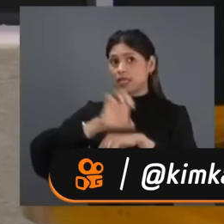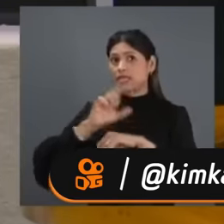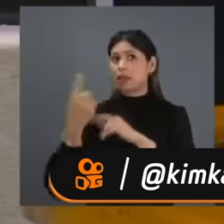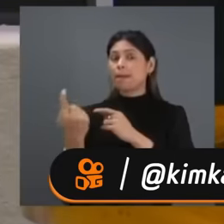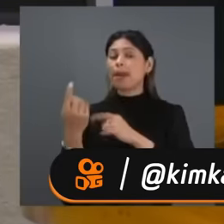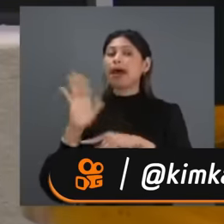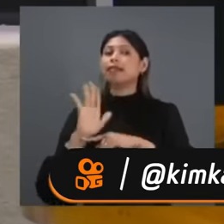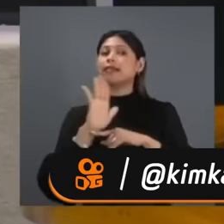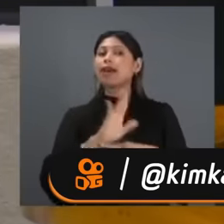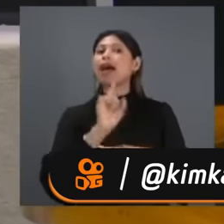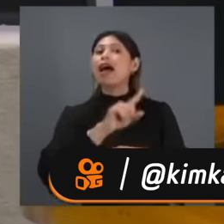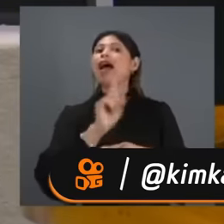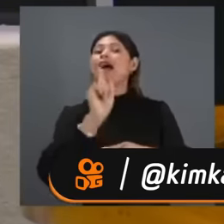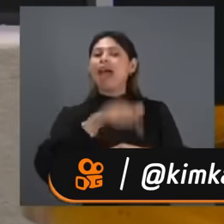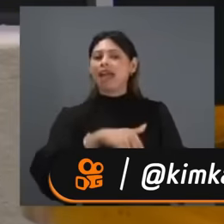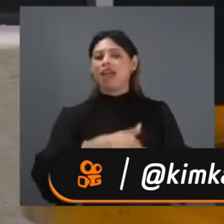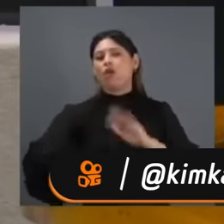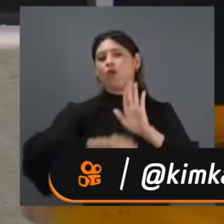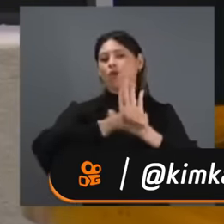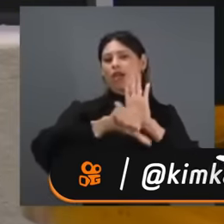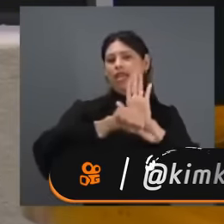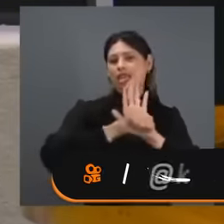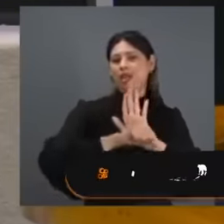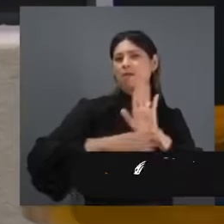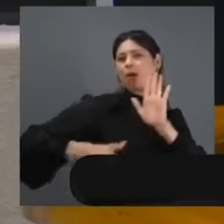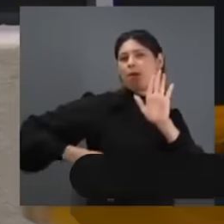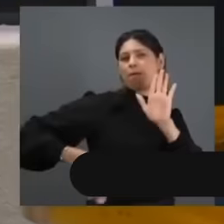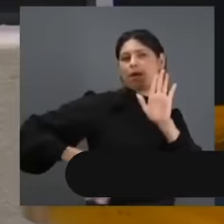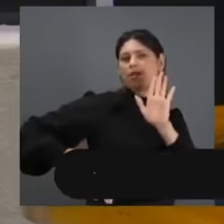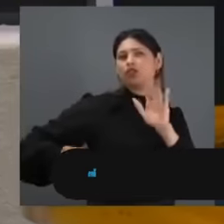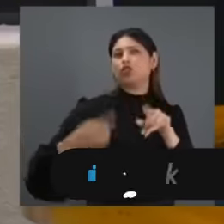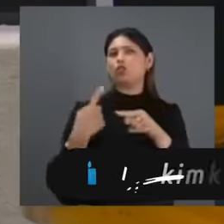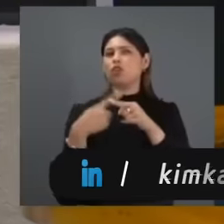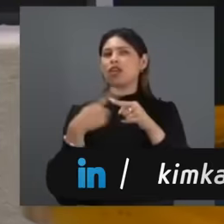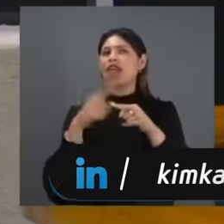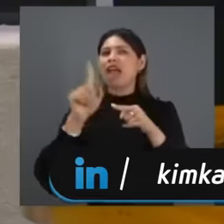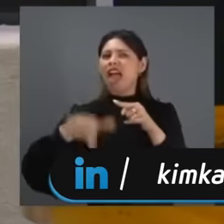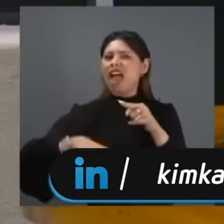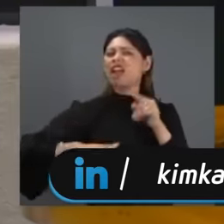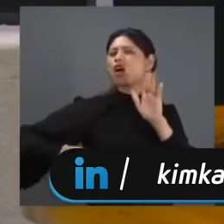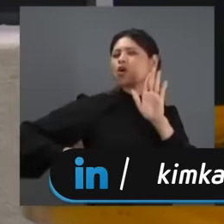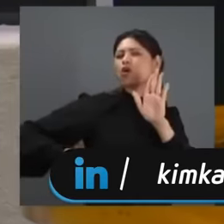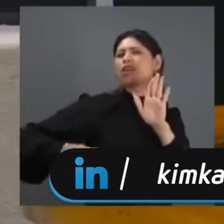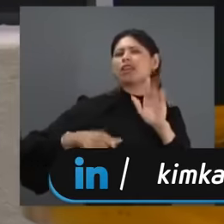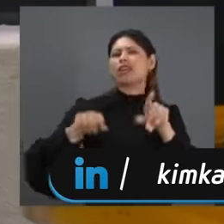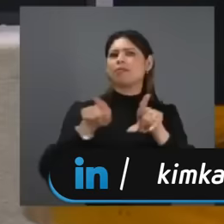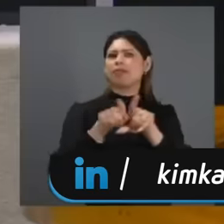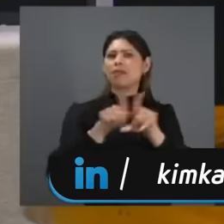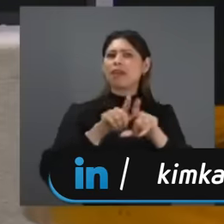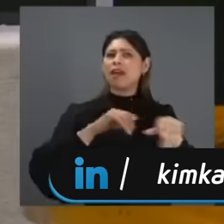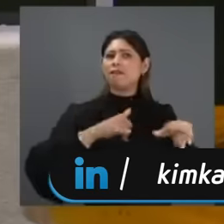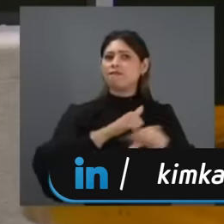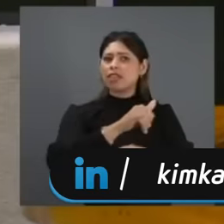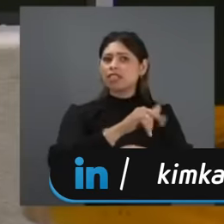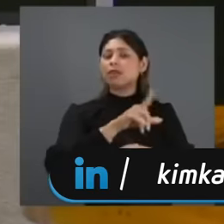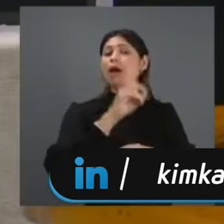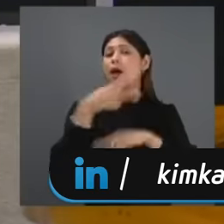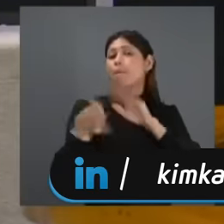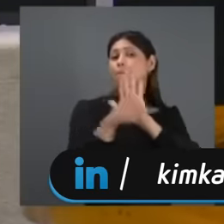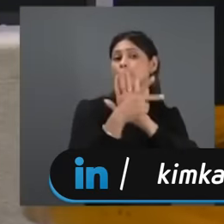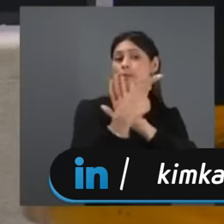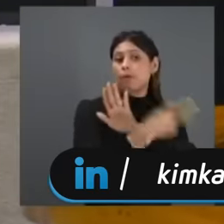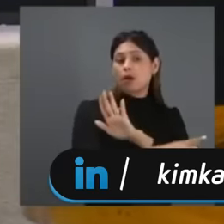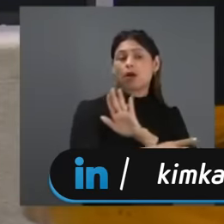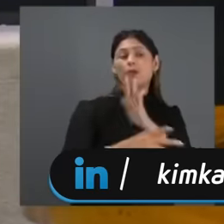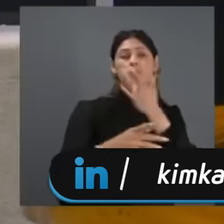em favor da bandidagem, a relativização do crime, a vitimização do criminoso.